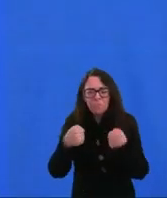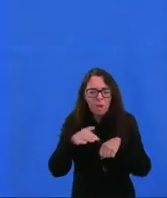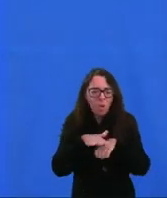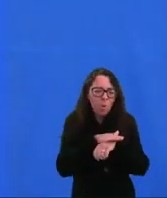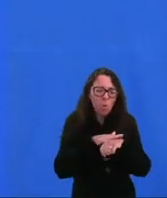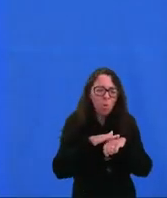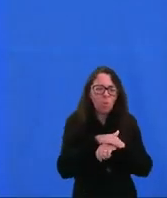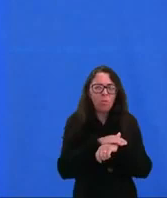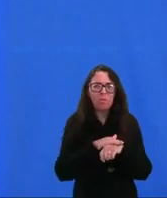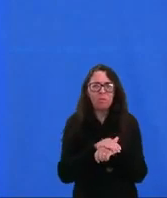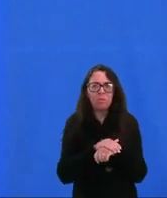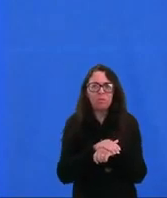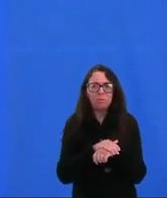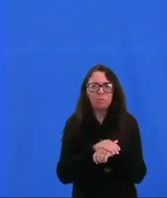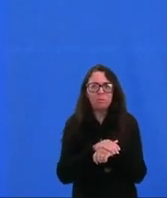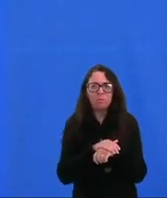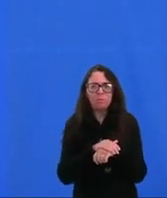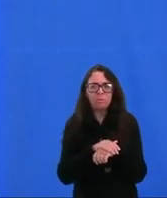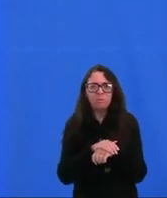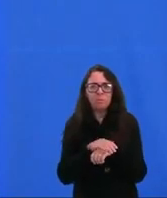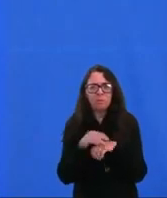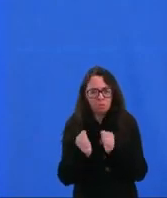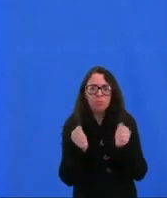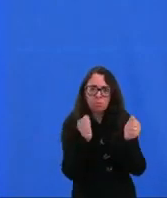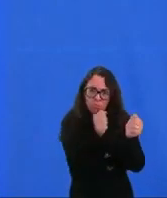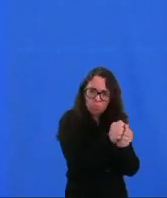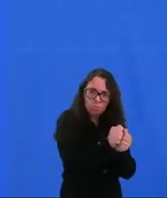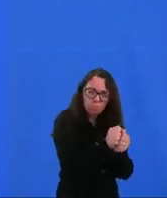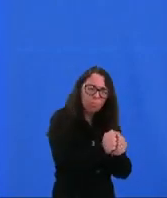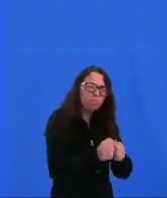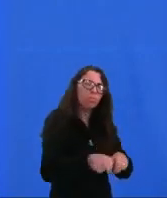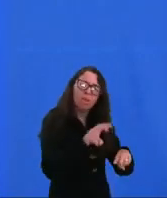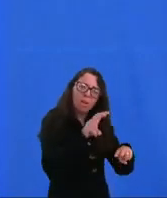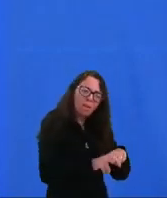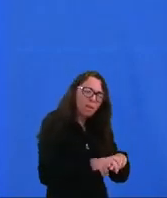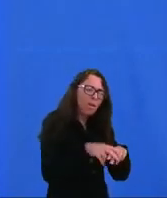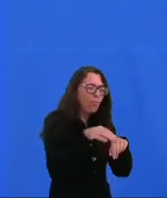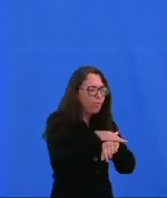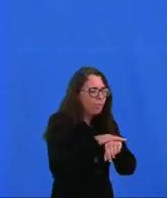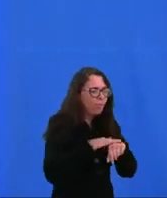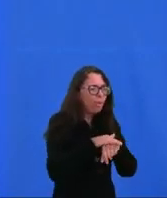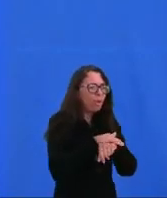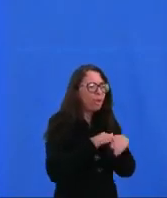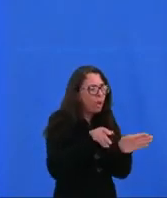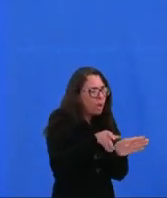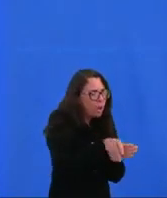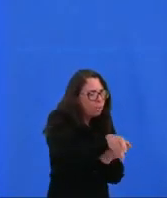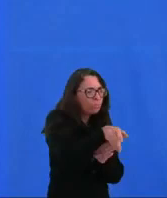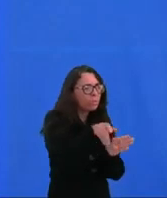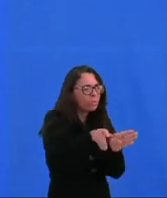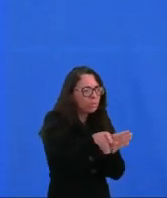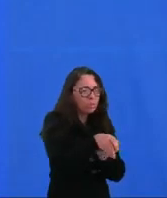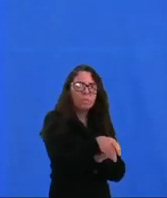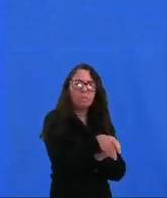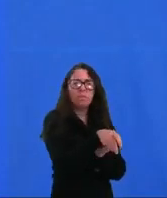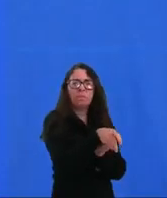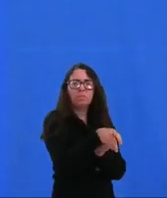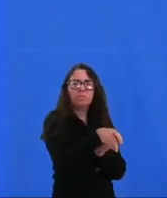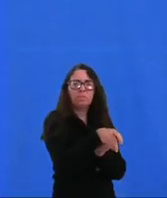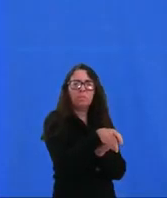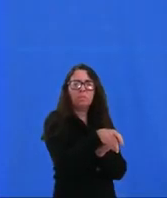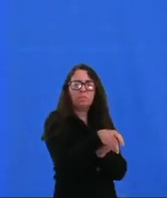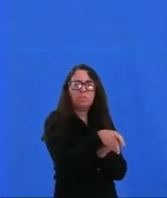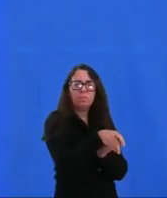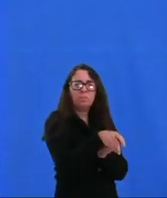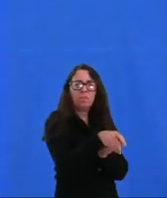E eu entendo que nós vamos estar sempre aquém nesse quesito. Porque servir em